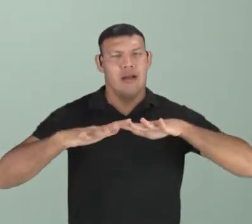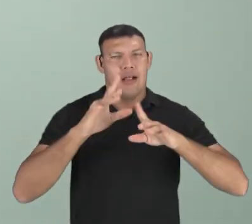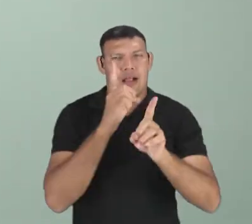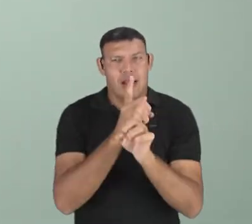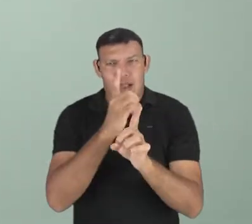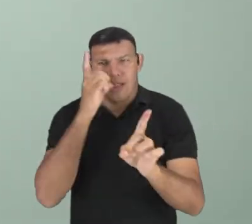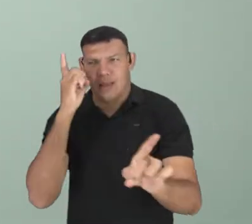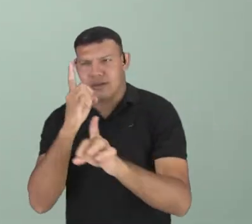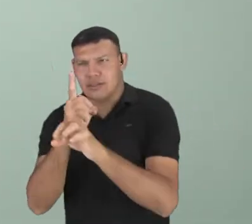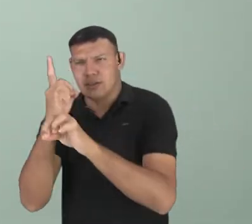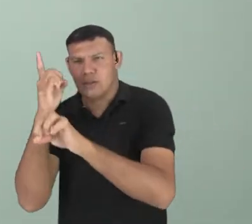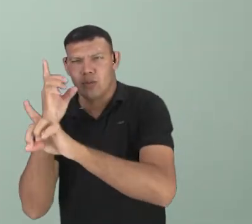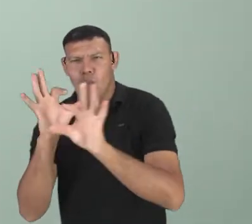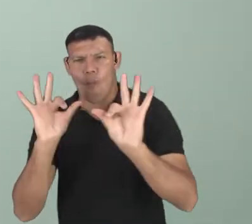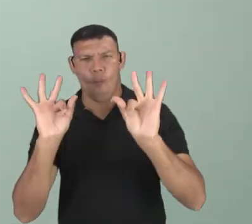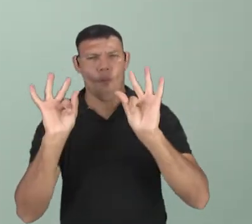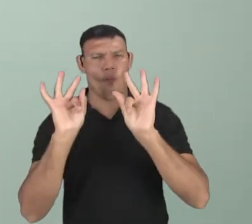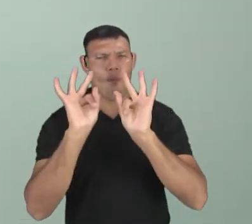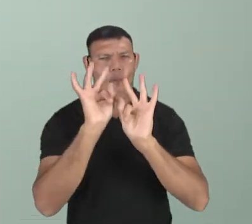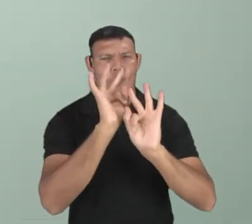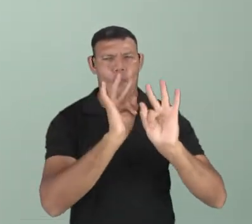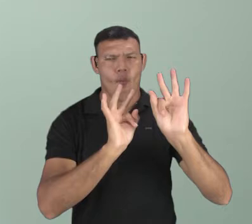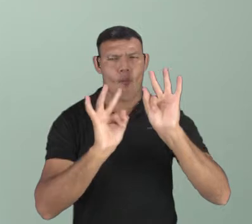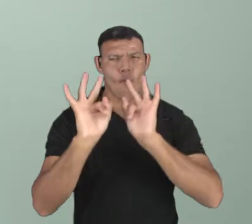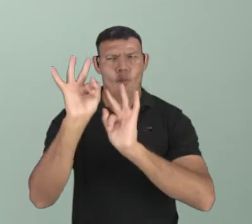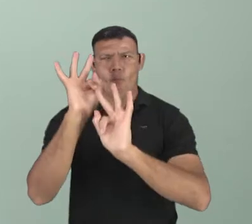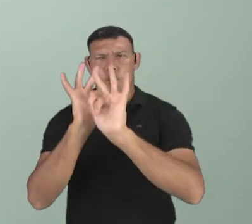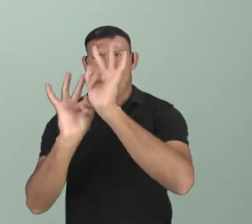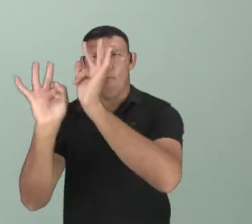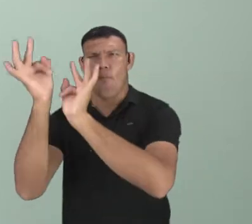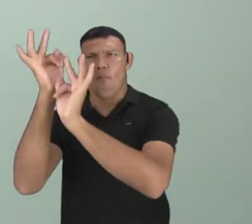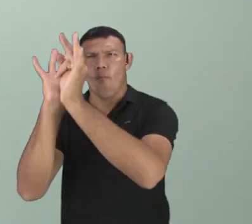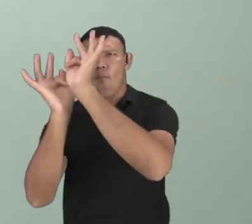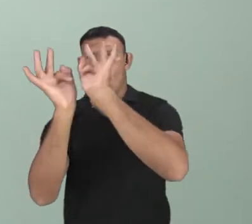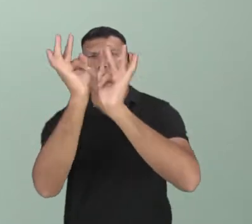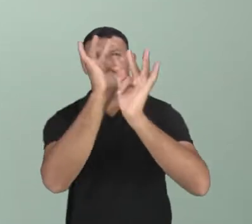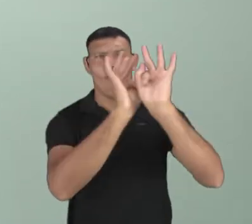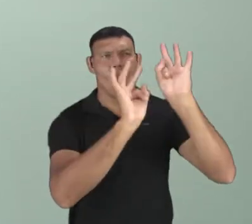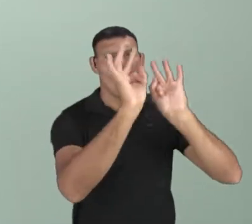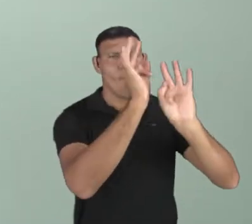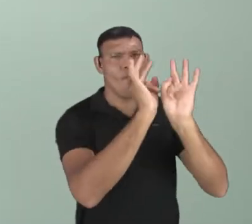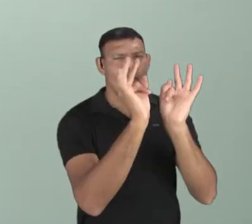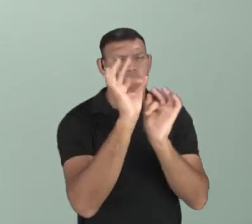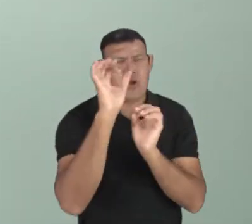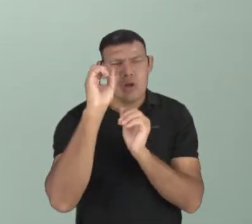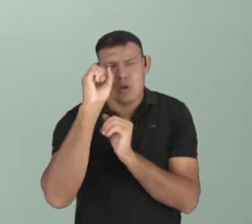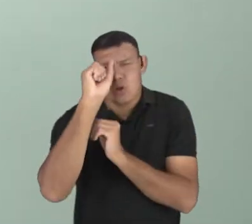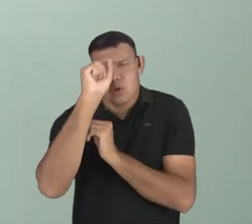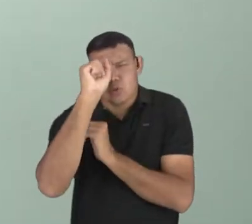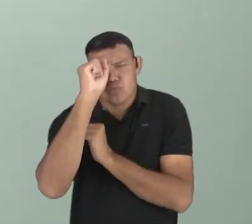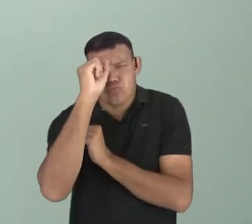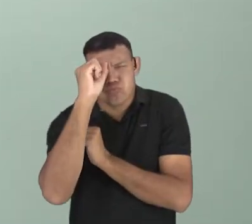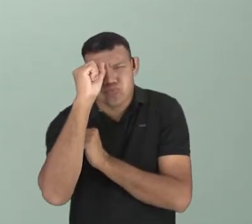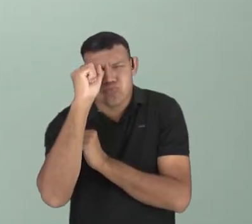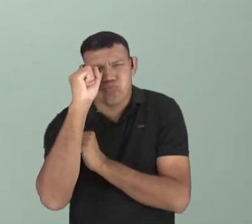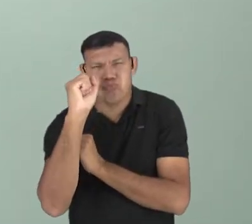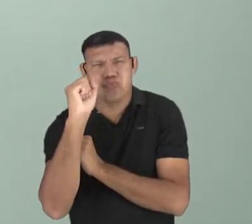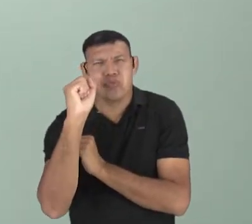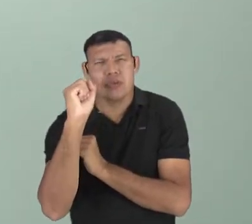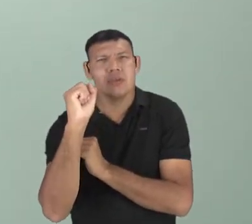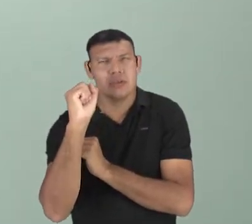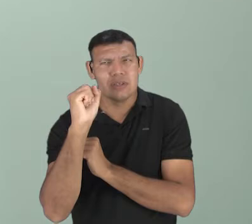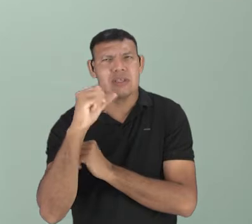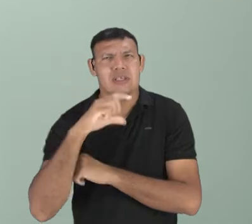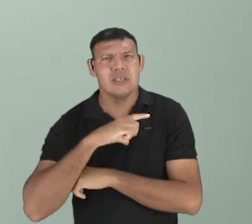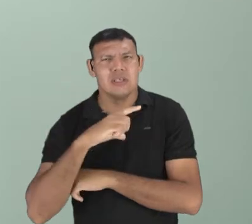as micropartículas atômicas, o universo quântico, a gente viu que há uma